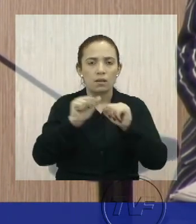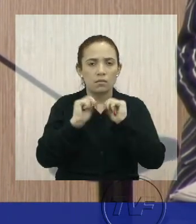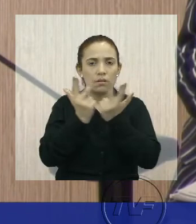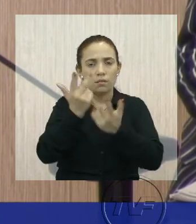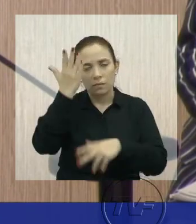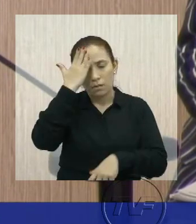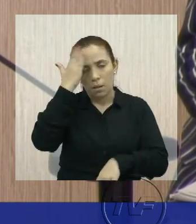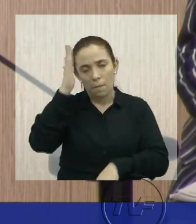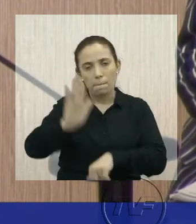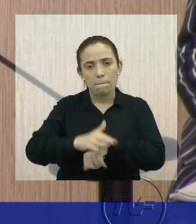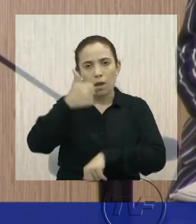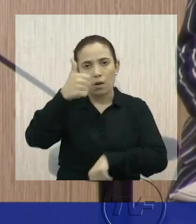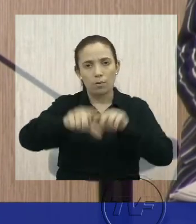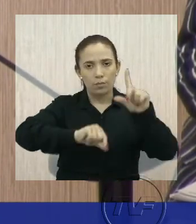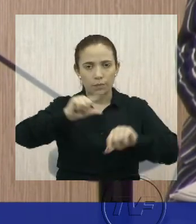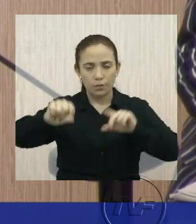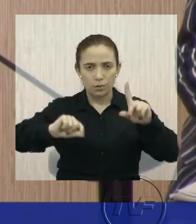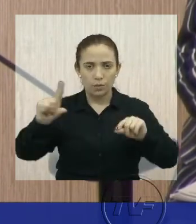as melhores.